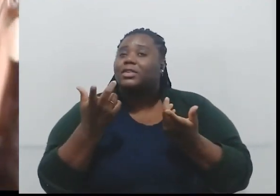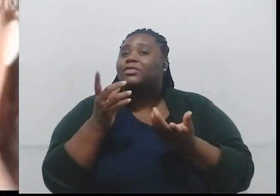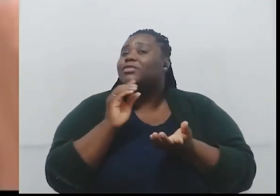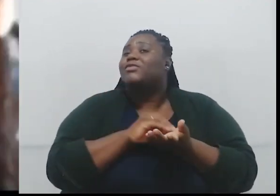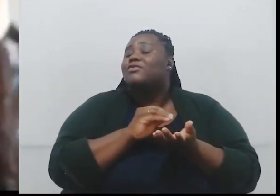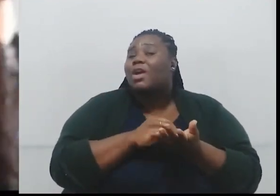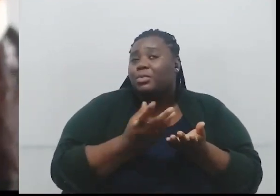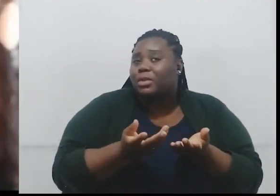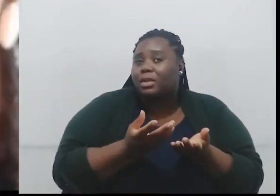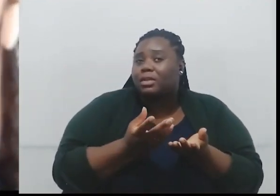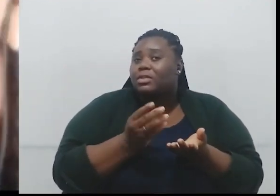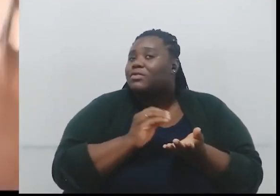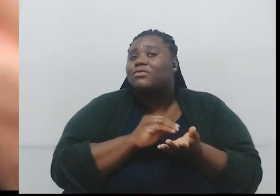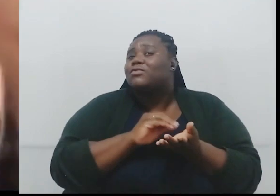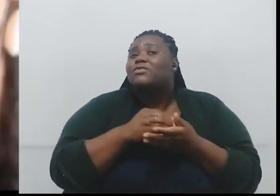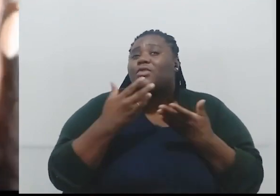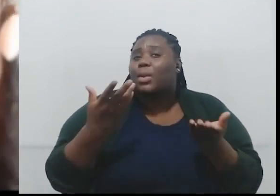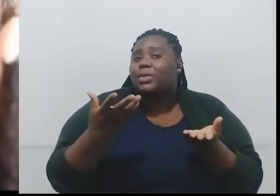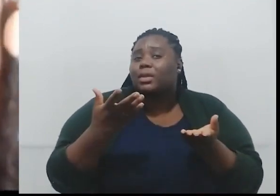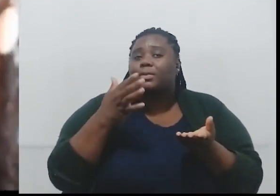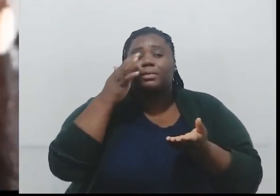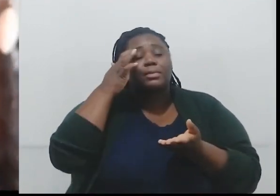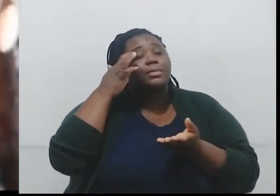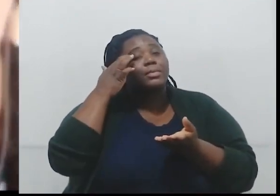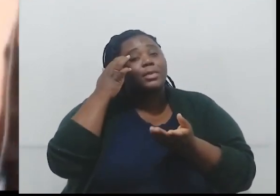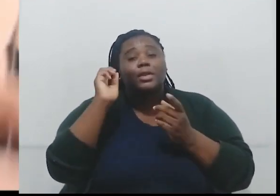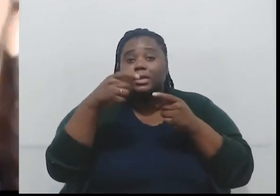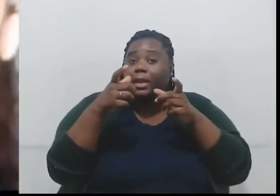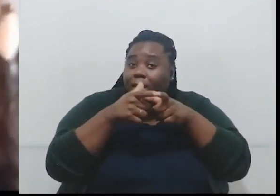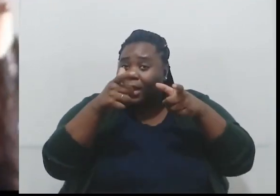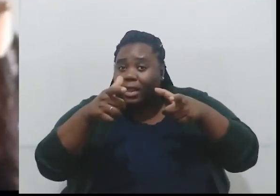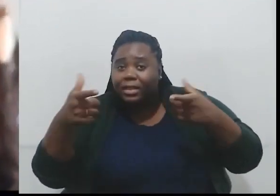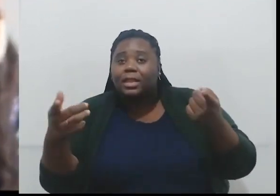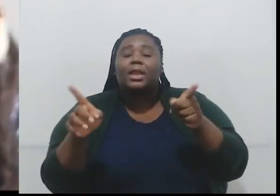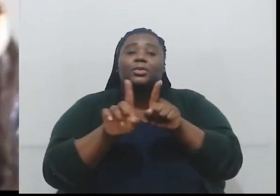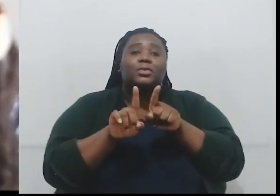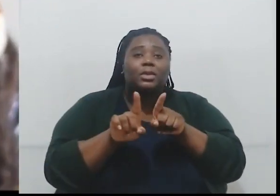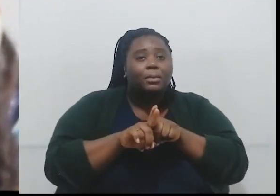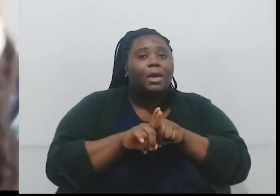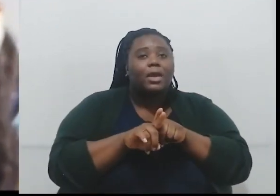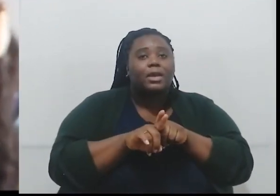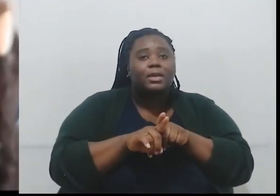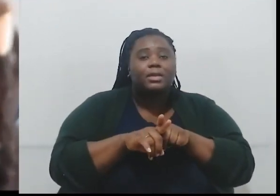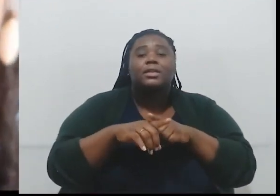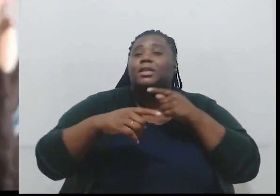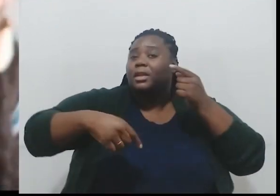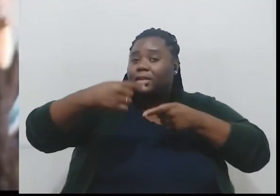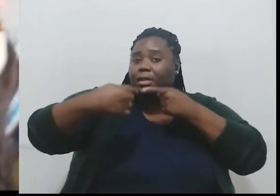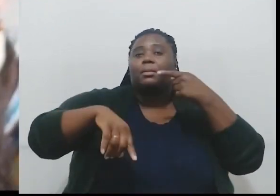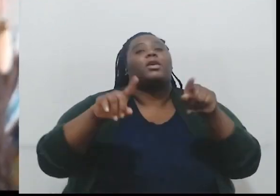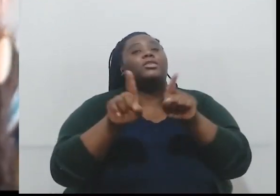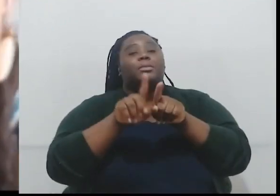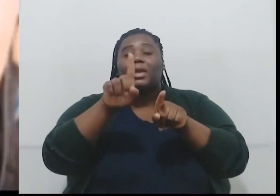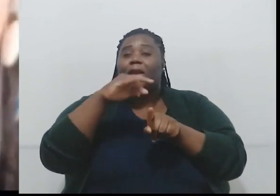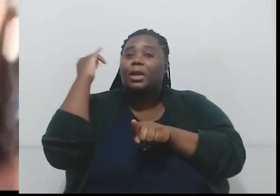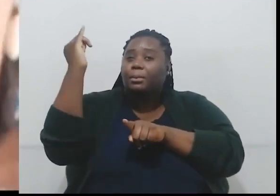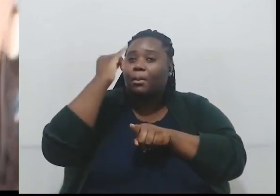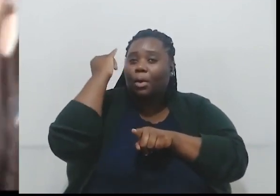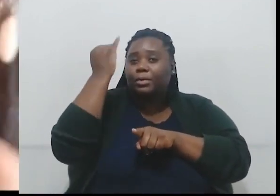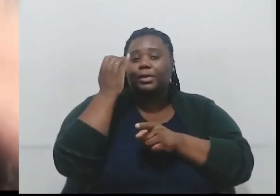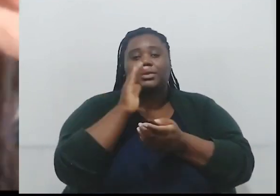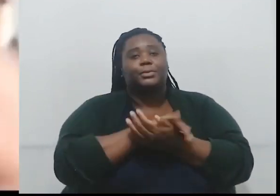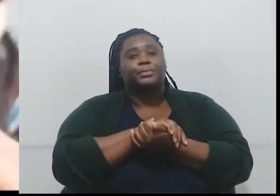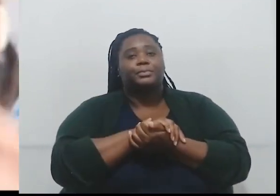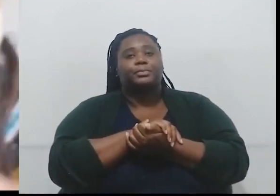em expansão, acredito, assim, muito em debate, é importante, sabe? não colocando